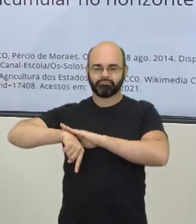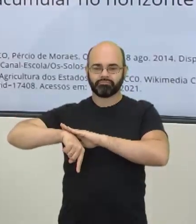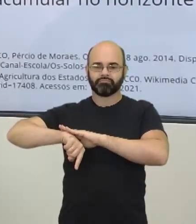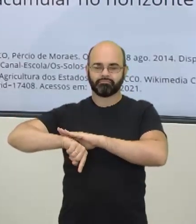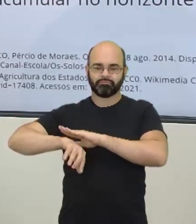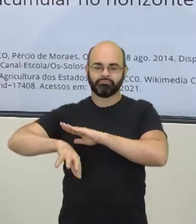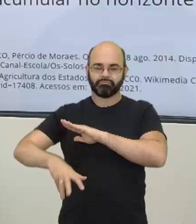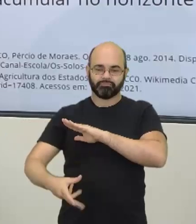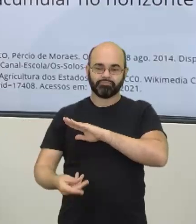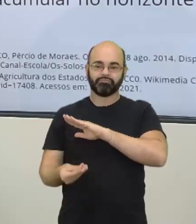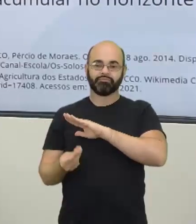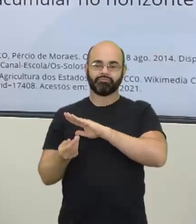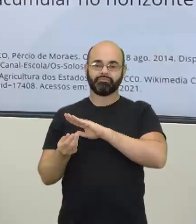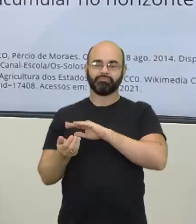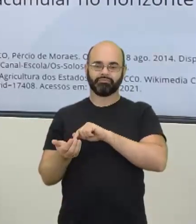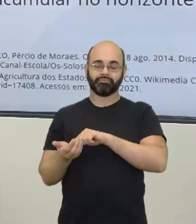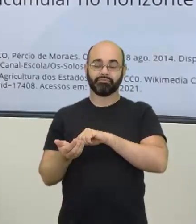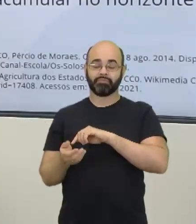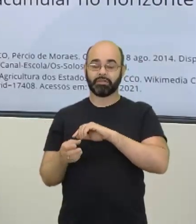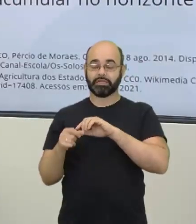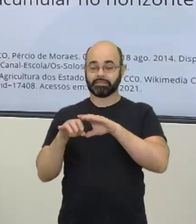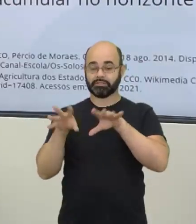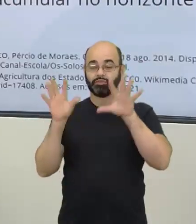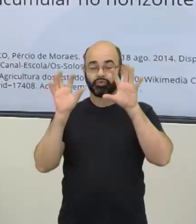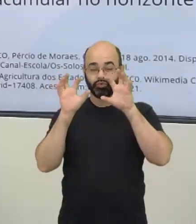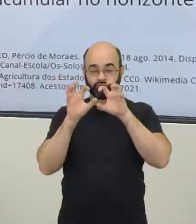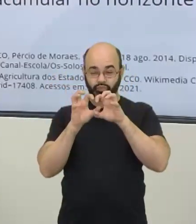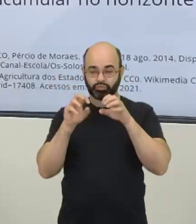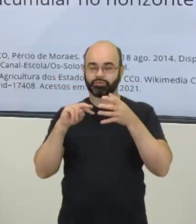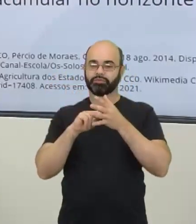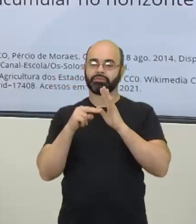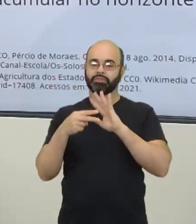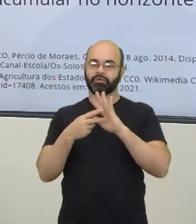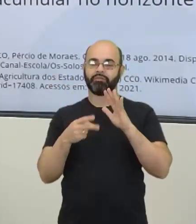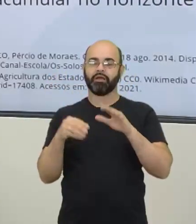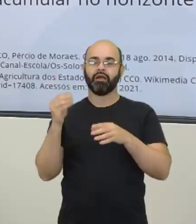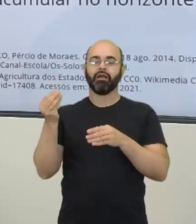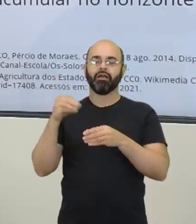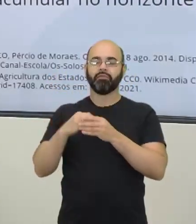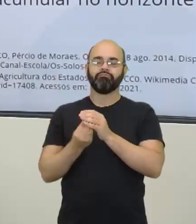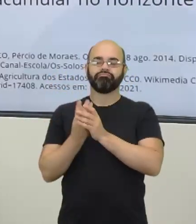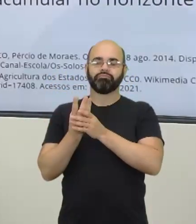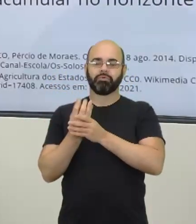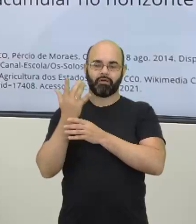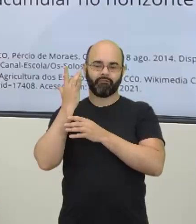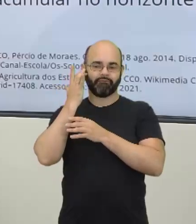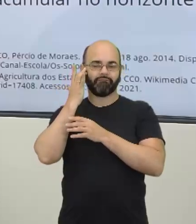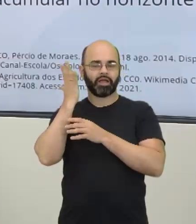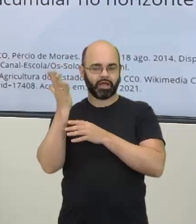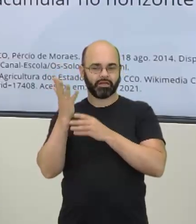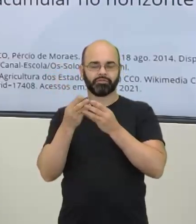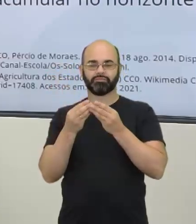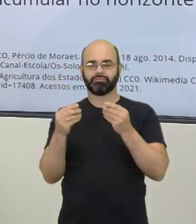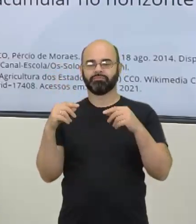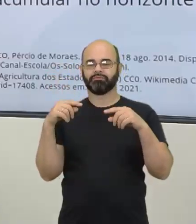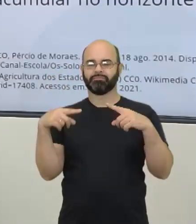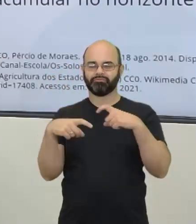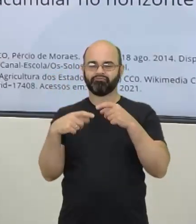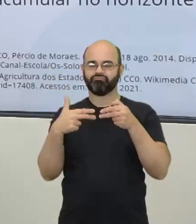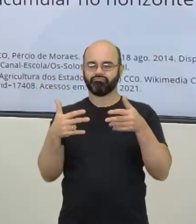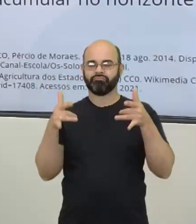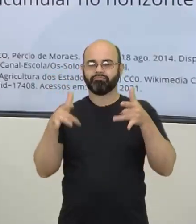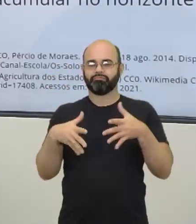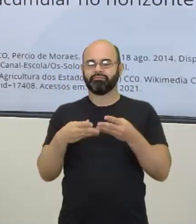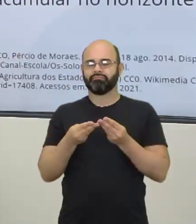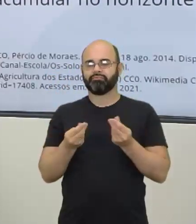escuro tem o solo, mais fértil ele é e mais decomposição de material orgânico. Só que o solo